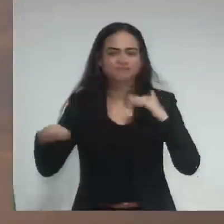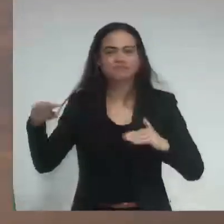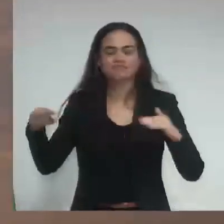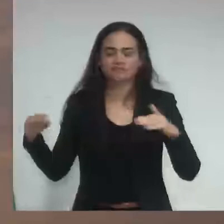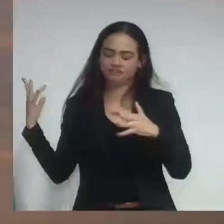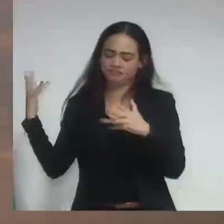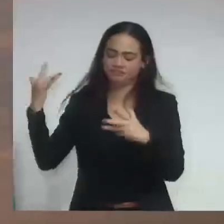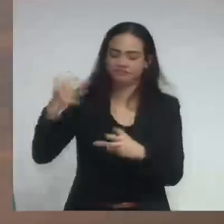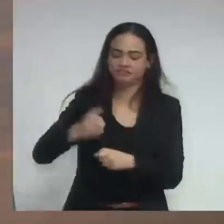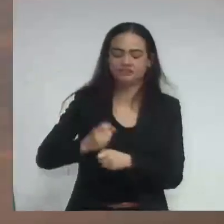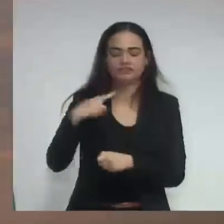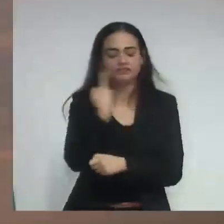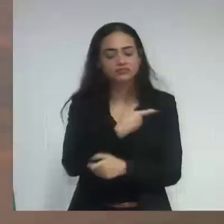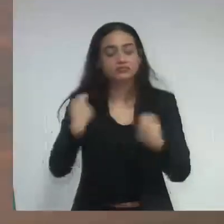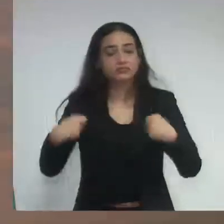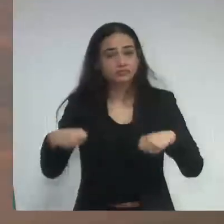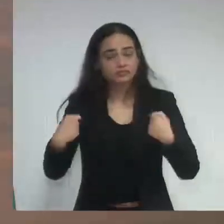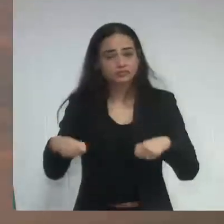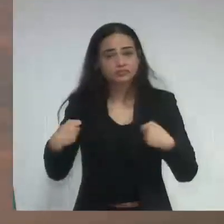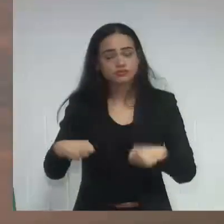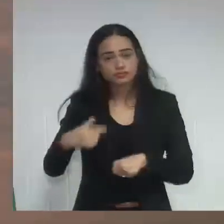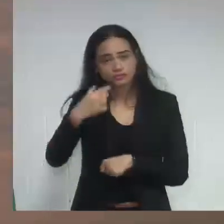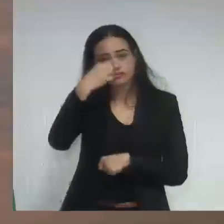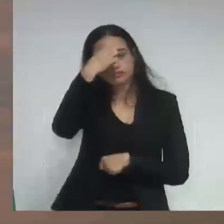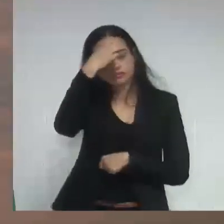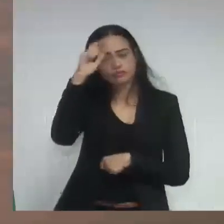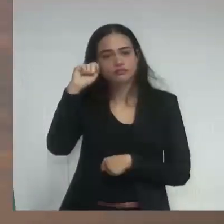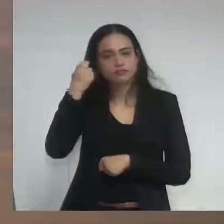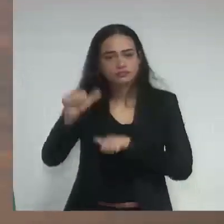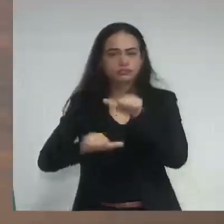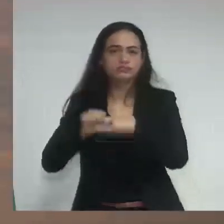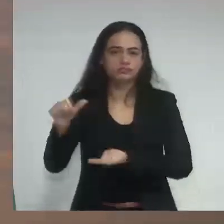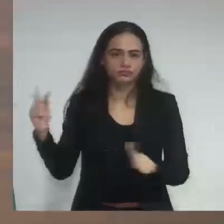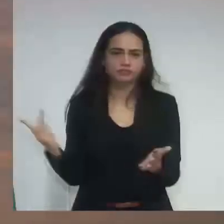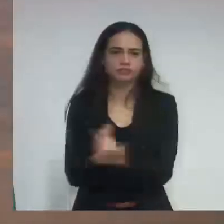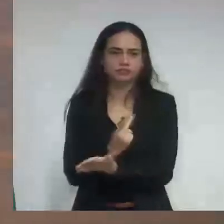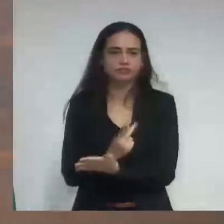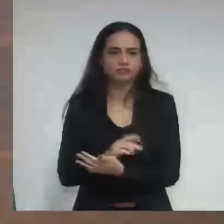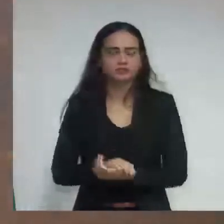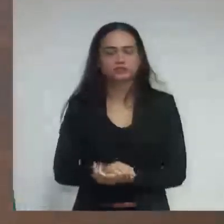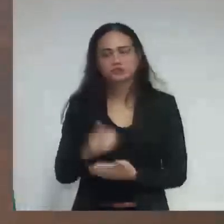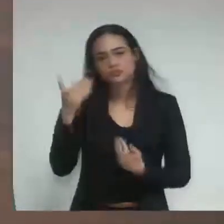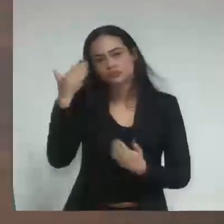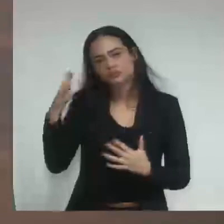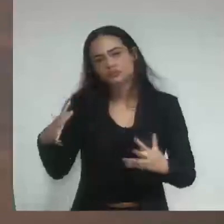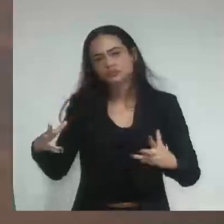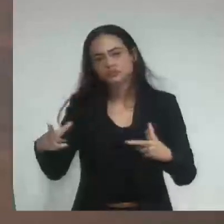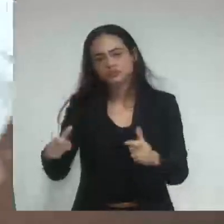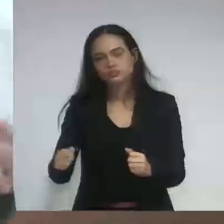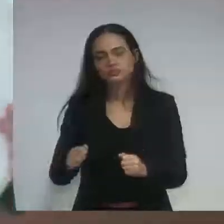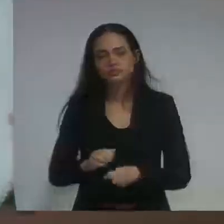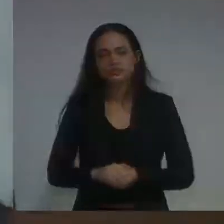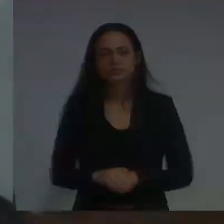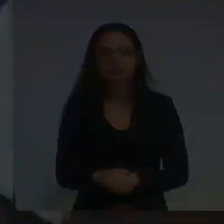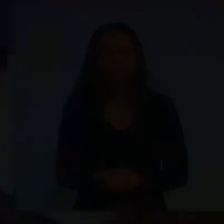moral e histórica de mudar. Fico por aqui essa noite e agradeço a atenção de todos. Vereador Paulinho Palmeira.